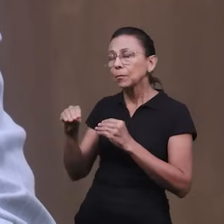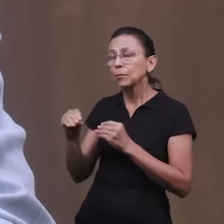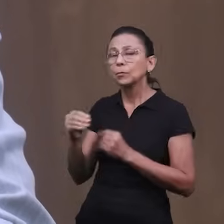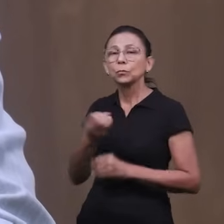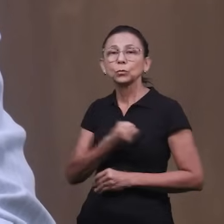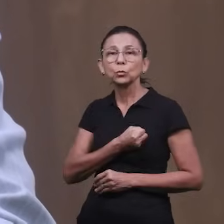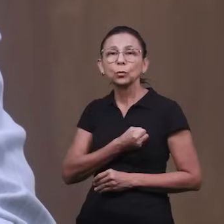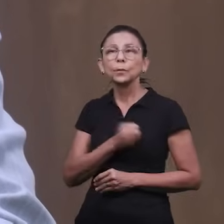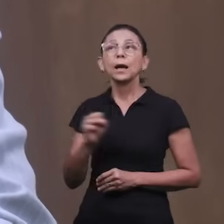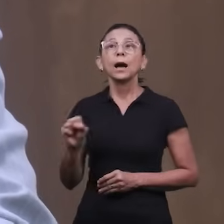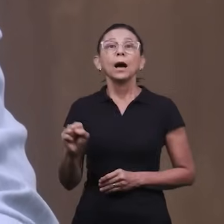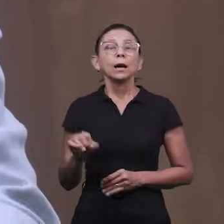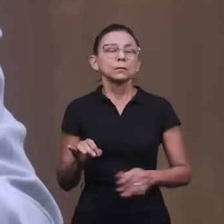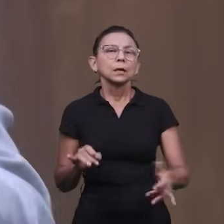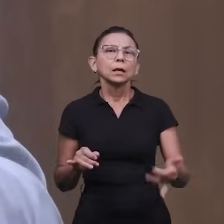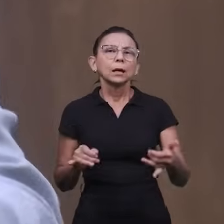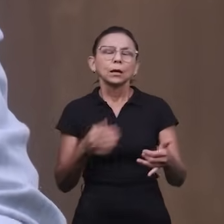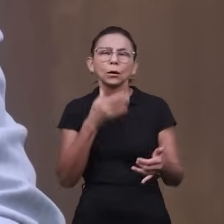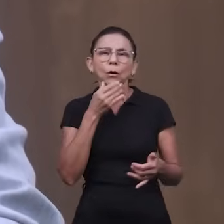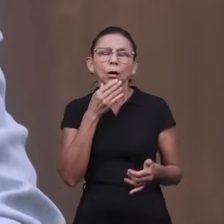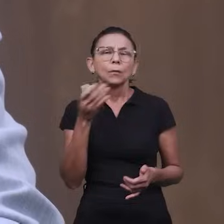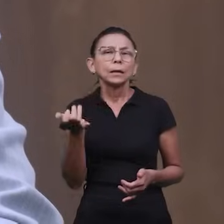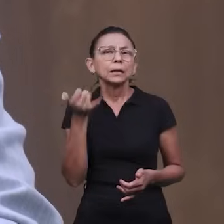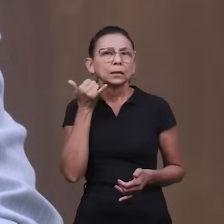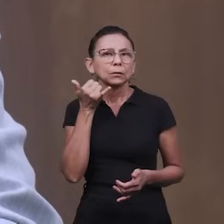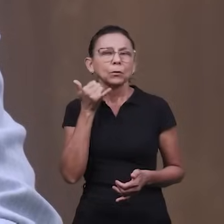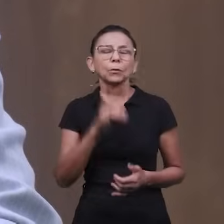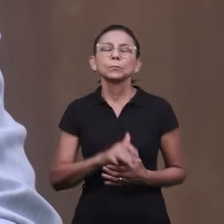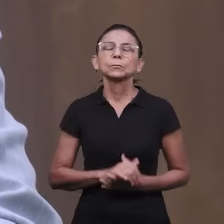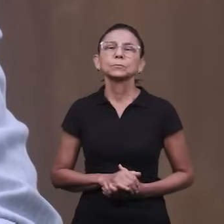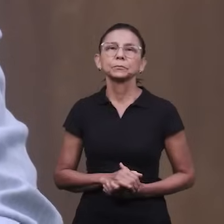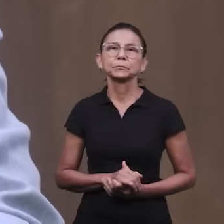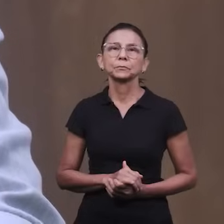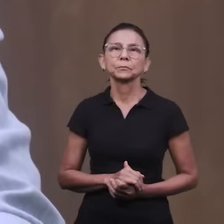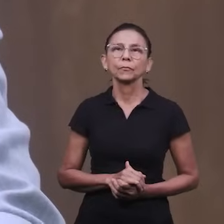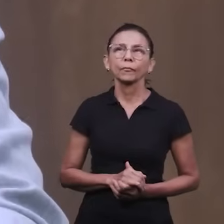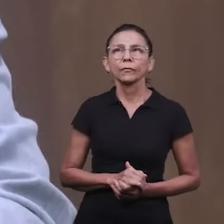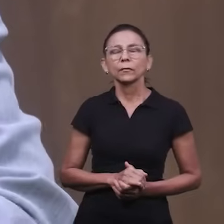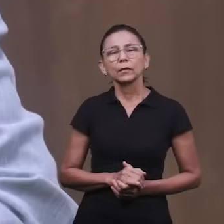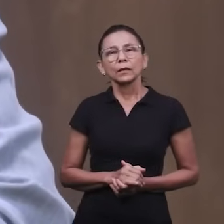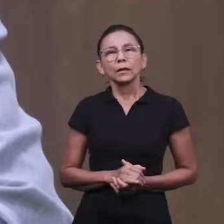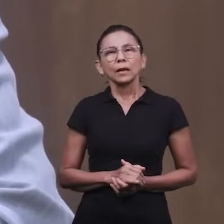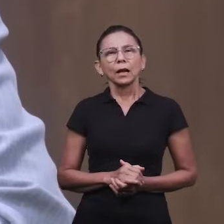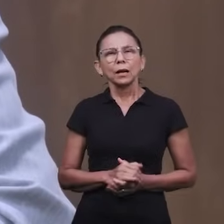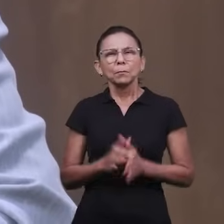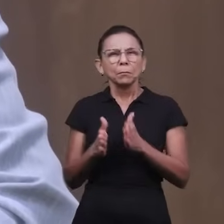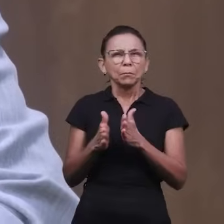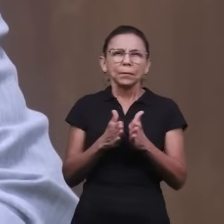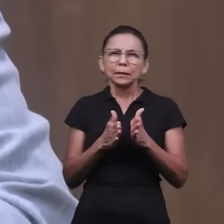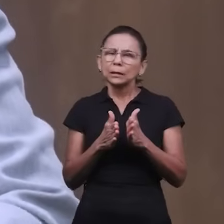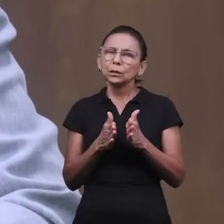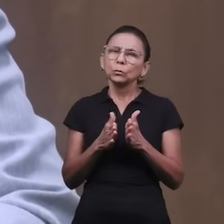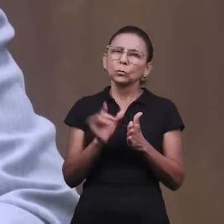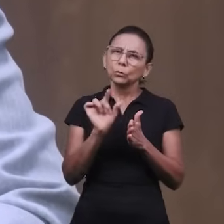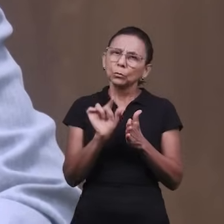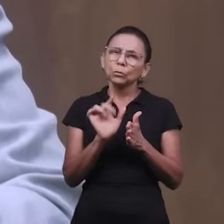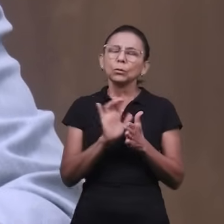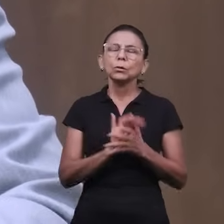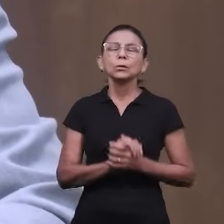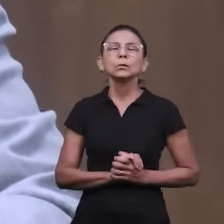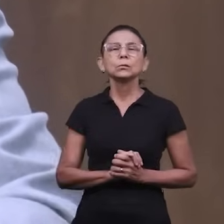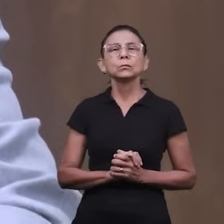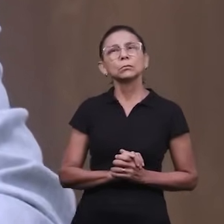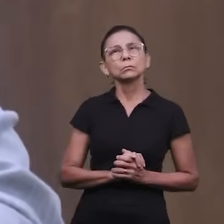ligou e depois, poucos dias depois, né, o primeiro contato que ela teve, né, em sala de aula com